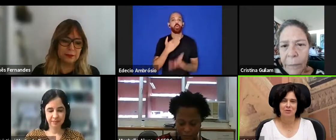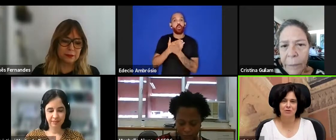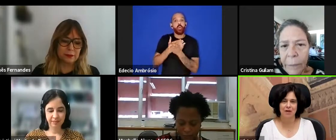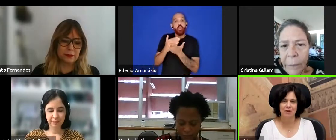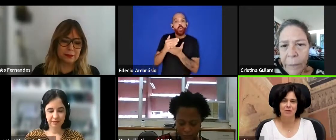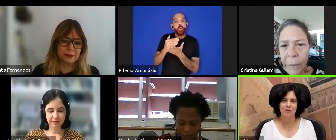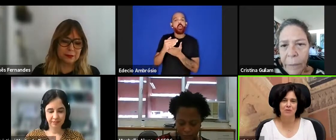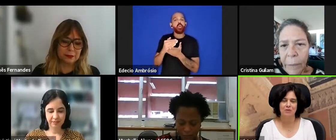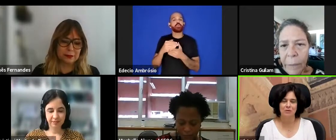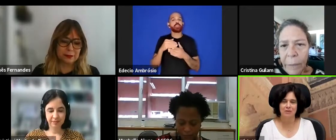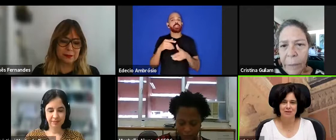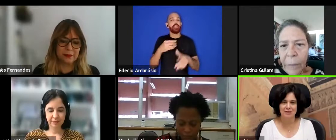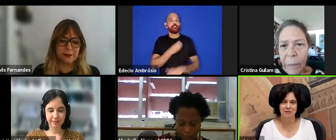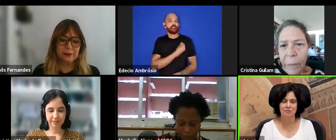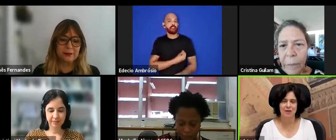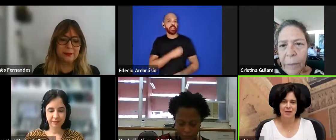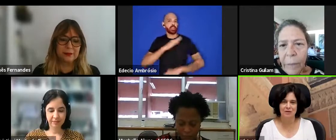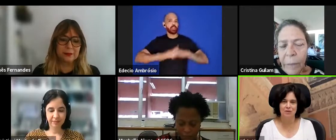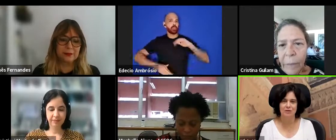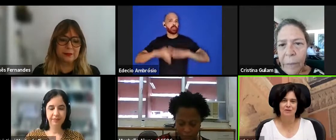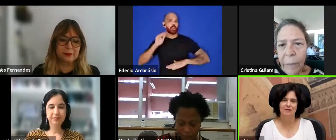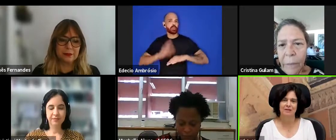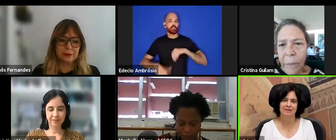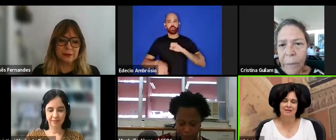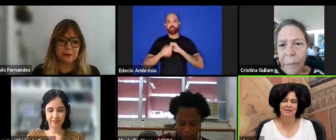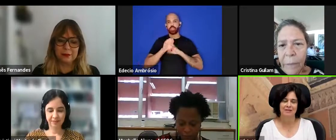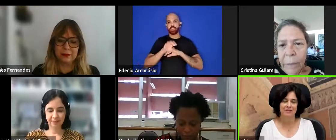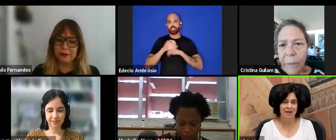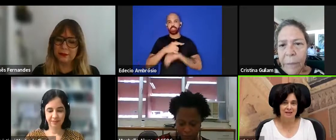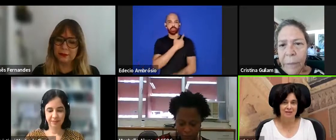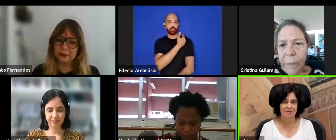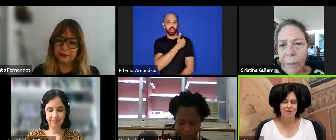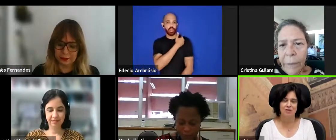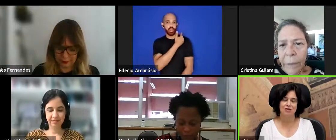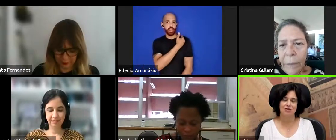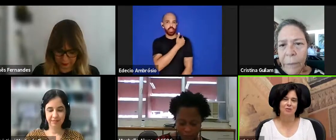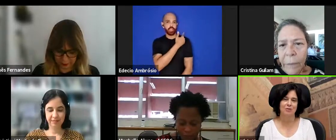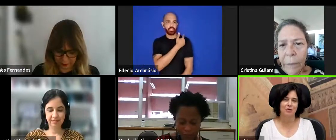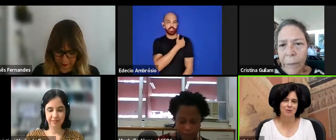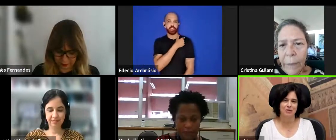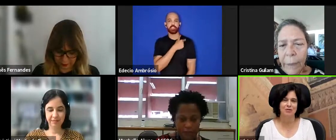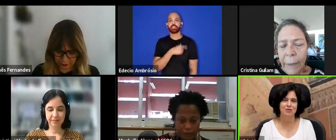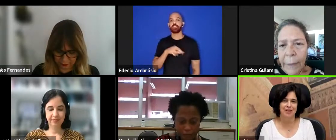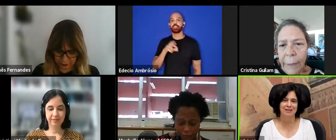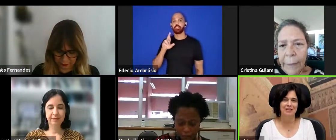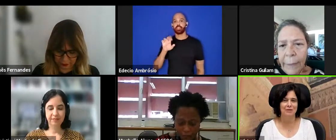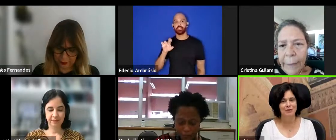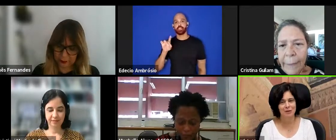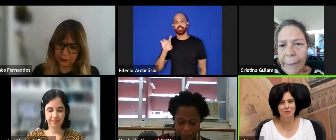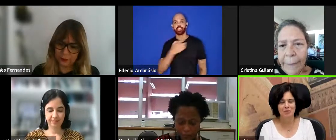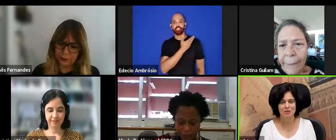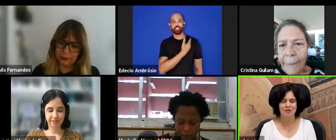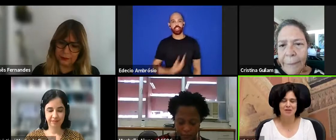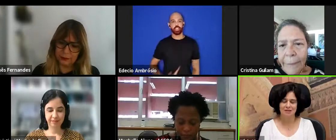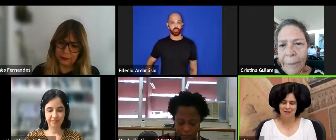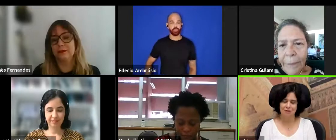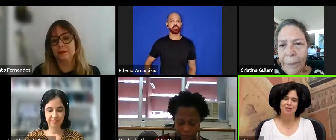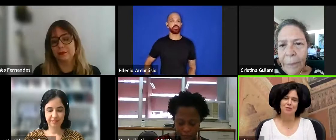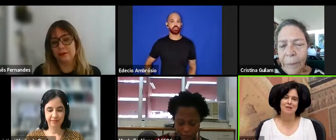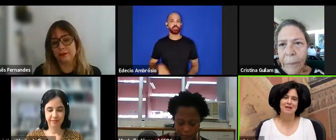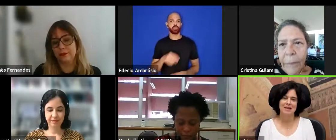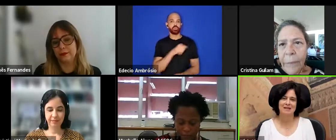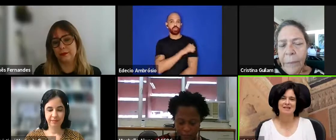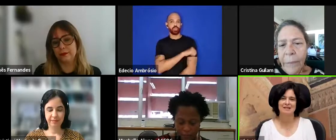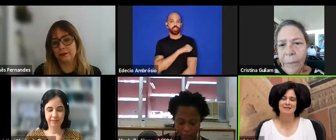vida profissional no ensino médio, né? Na rede estadual do Rio de Janeiro e depois